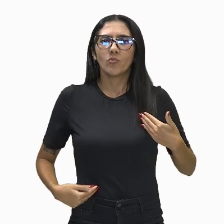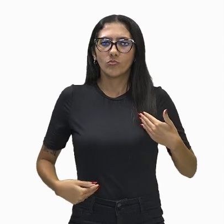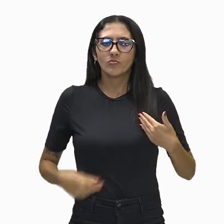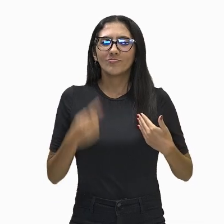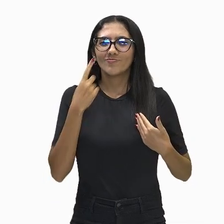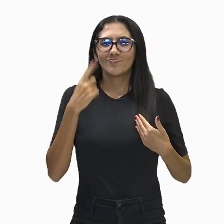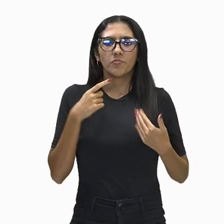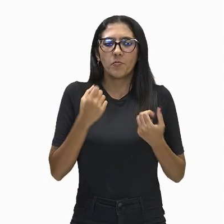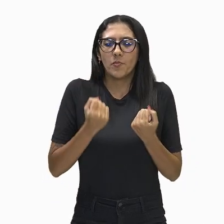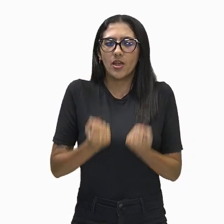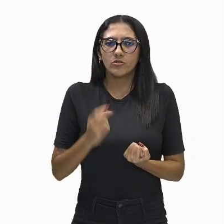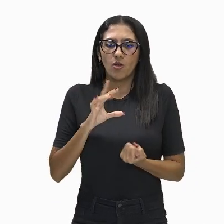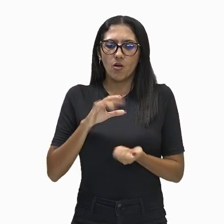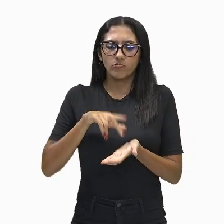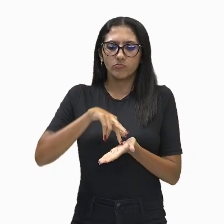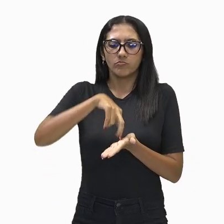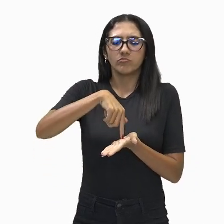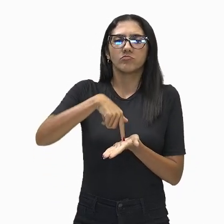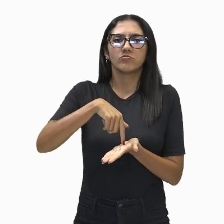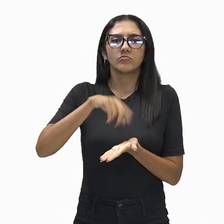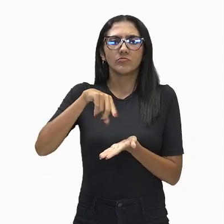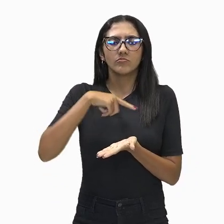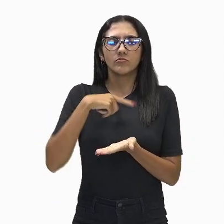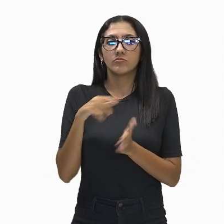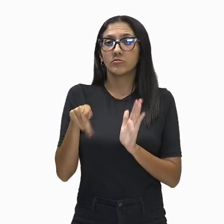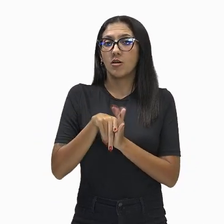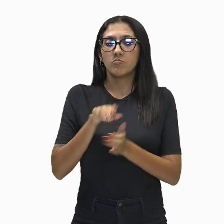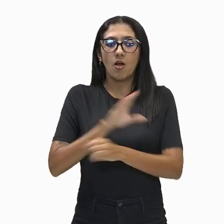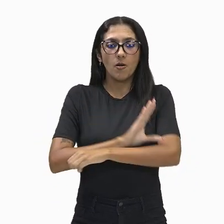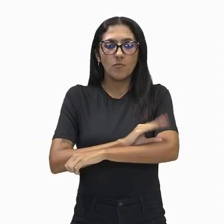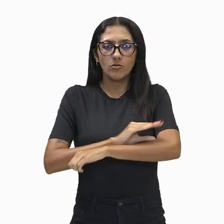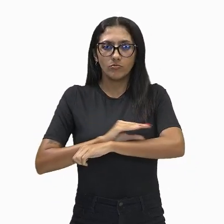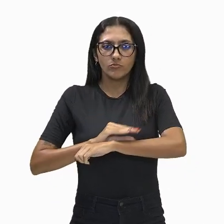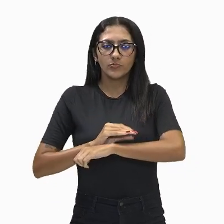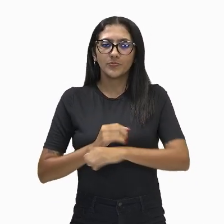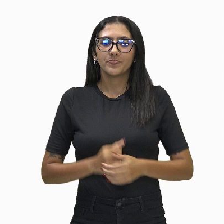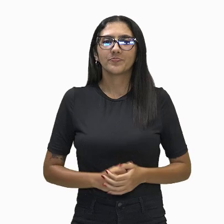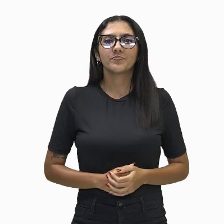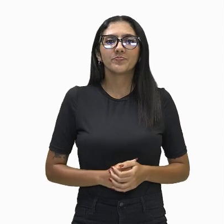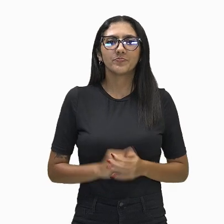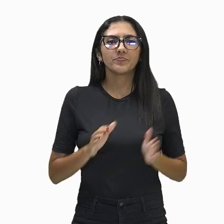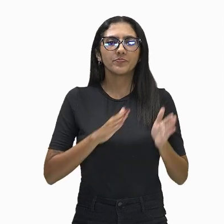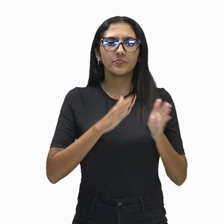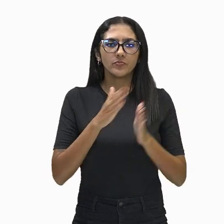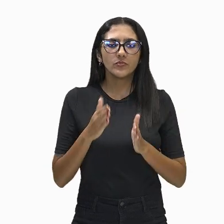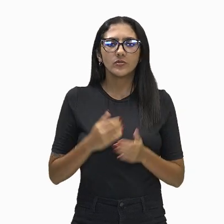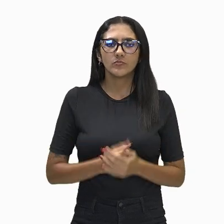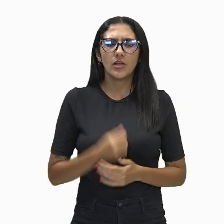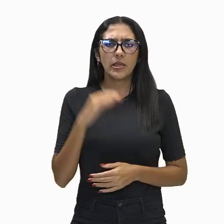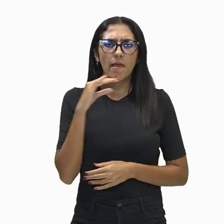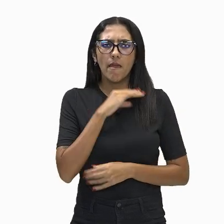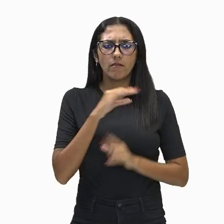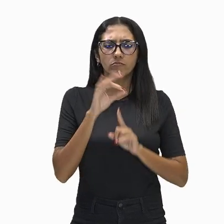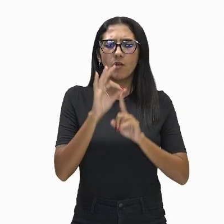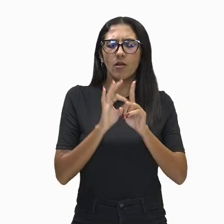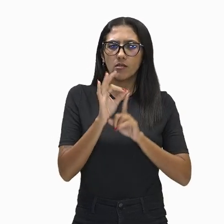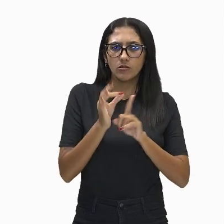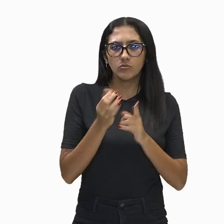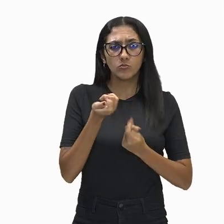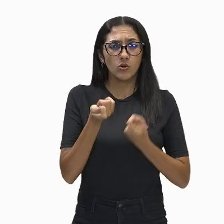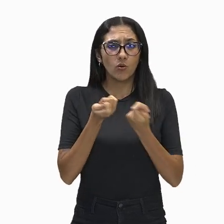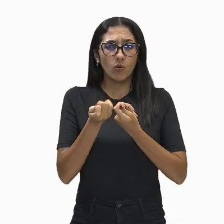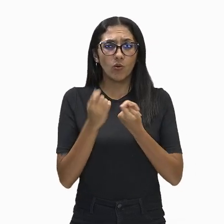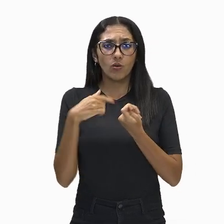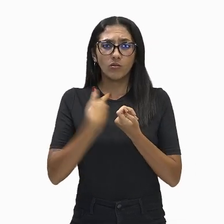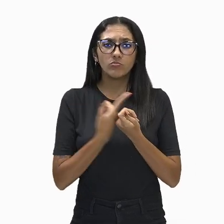essa estabilidade é dada pelo nosso sistema muscular. O aquecimento do nosso corpo, ou seja, a manutenção da